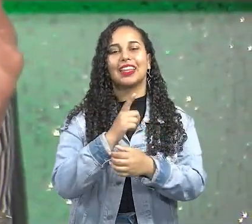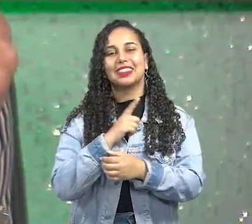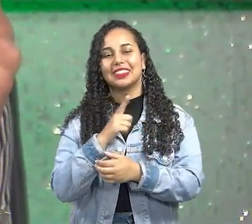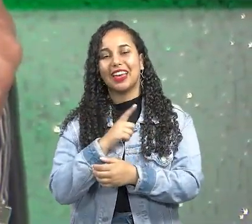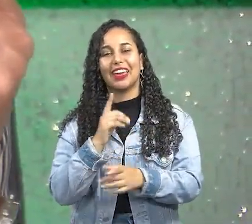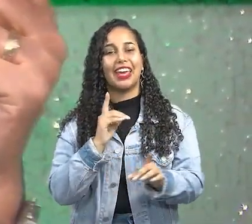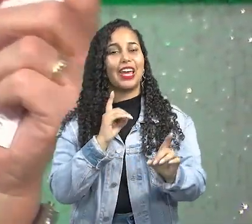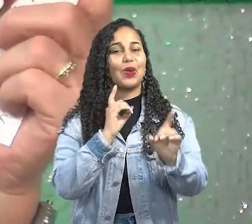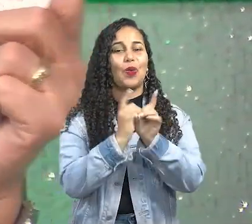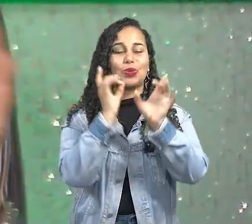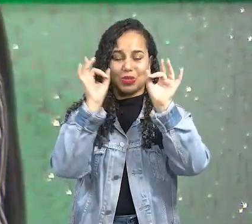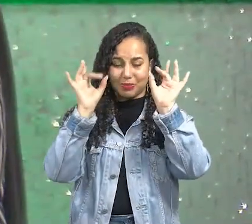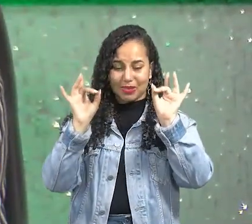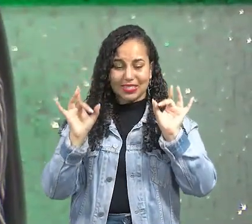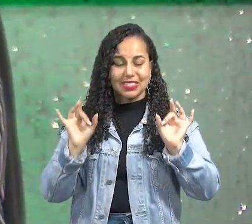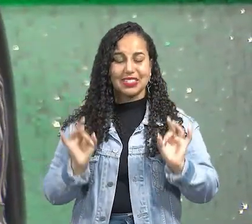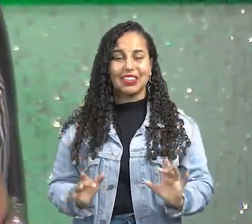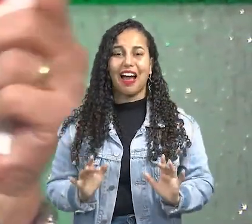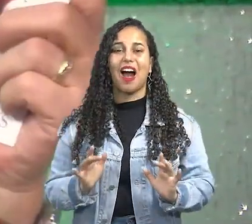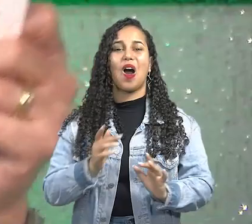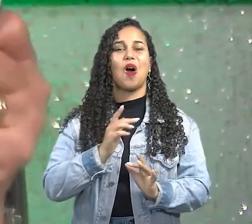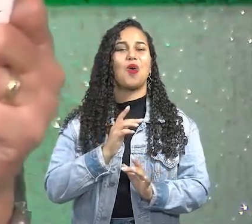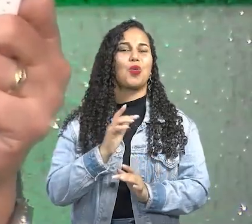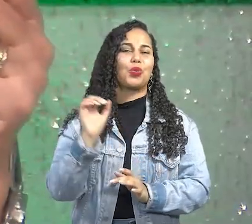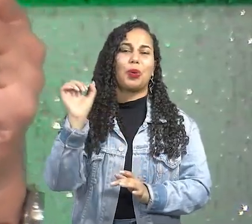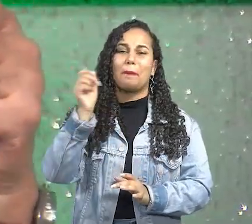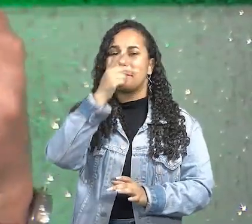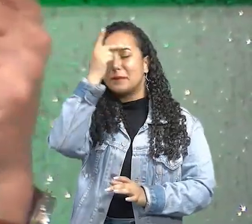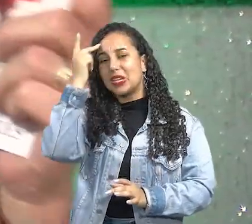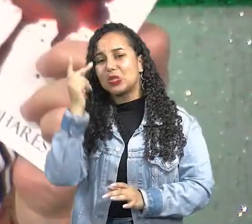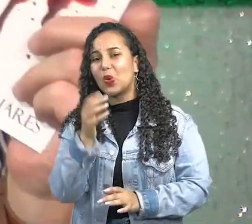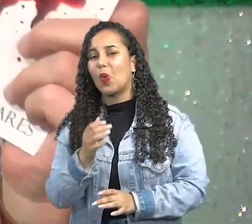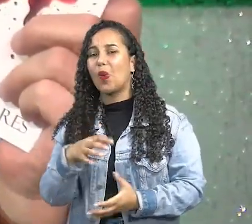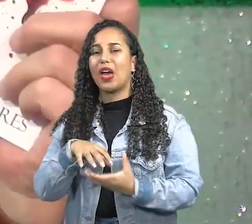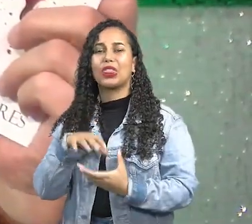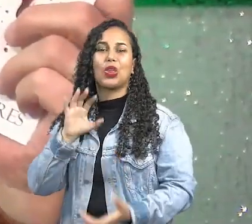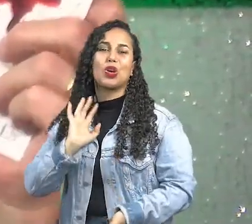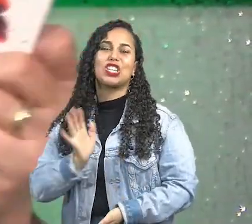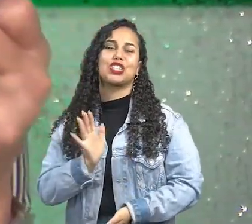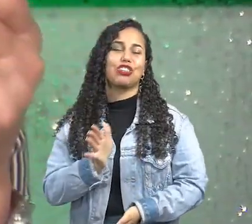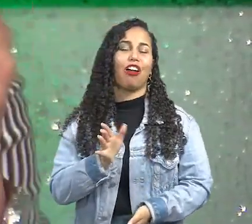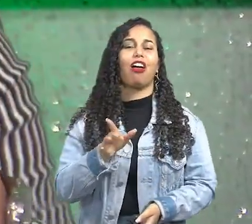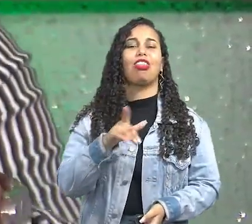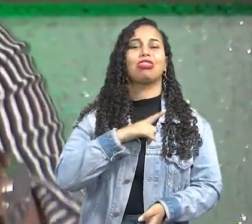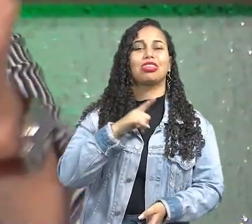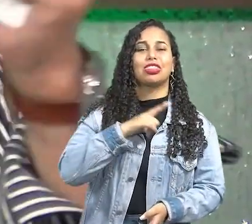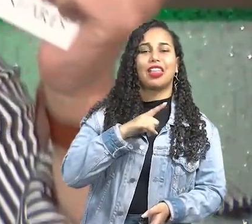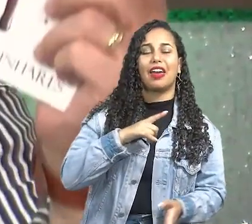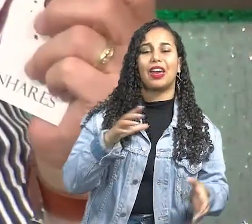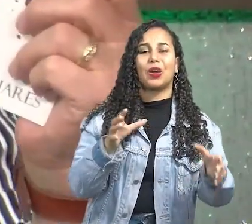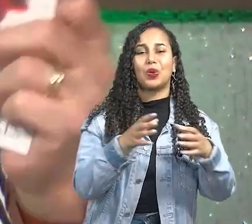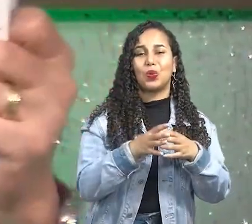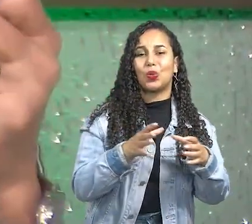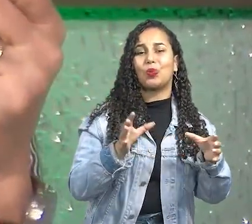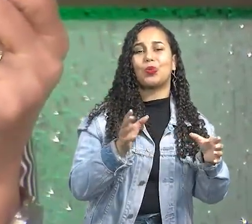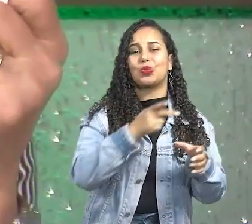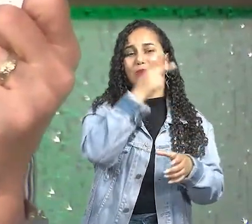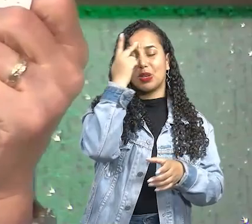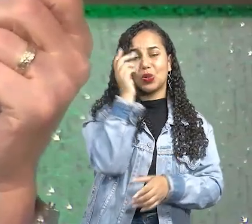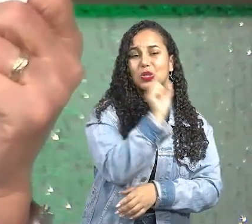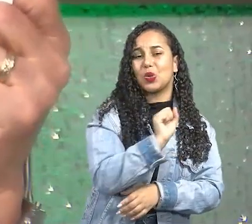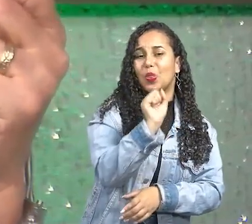os encontros do vovô, da vovó, da melhor idade, solteiros. Temos aí o motojet,